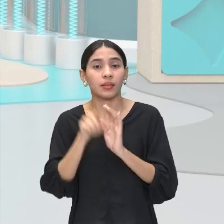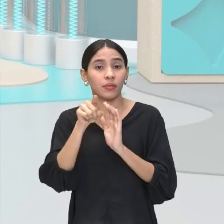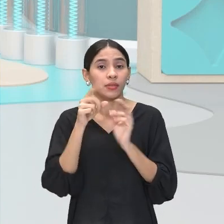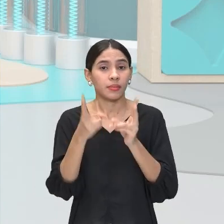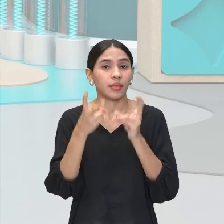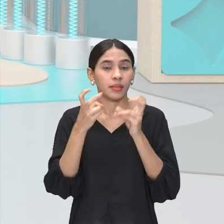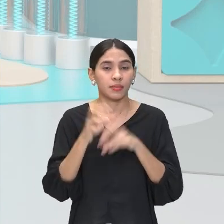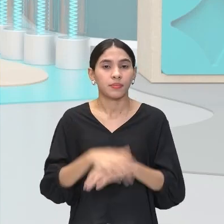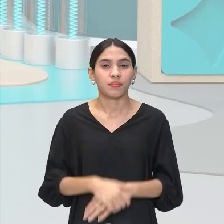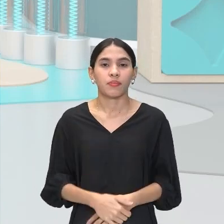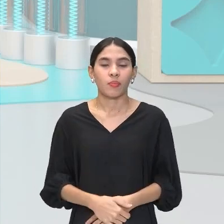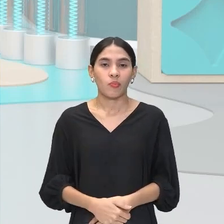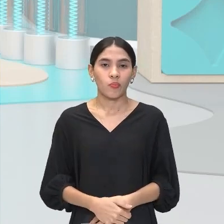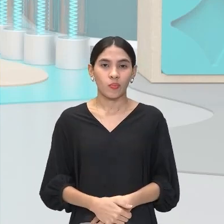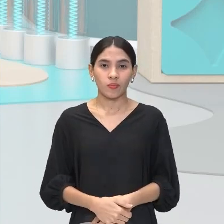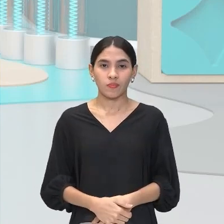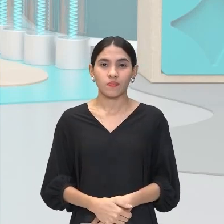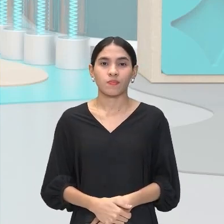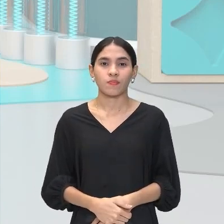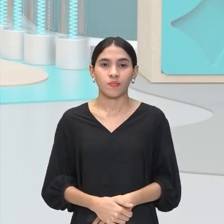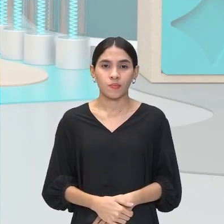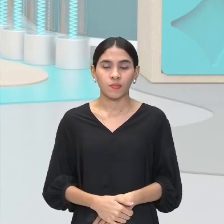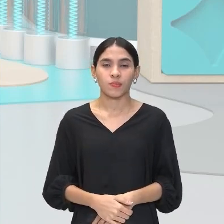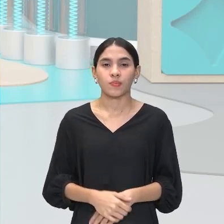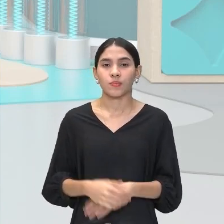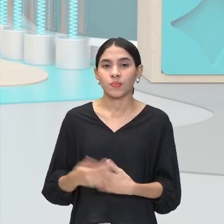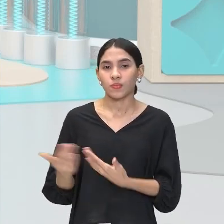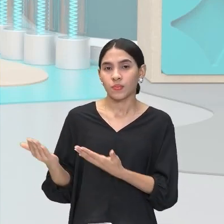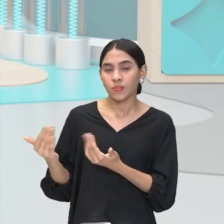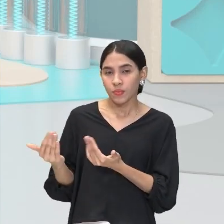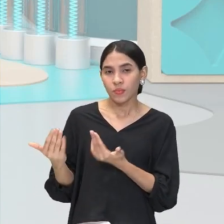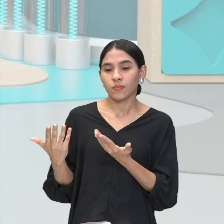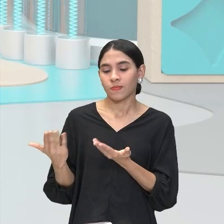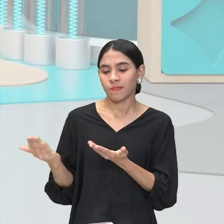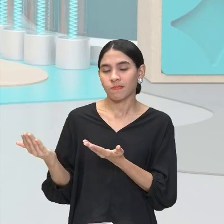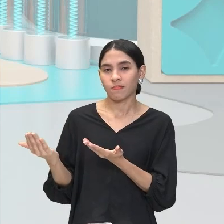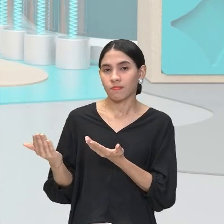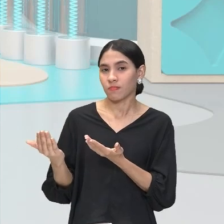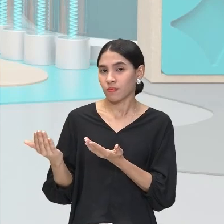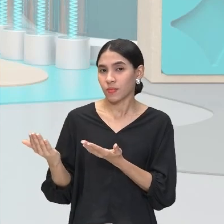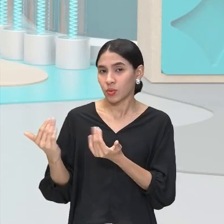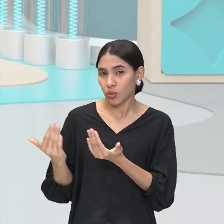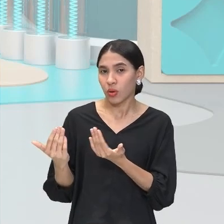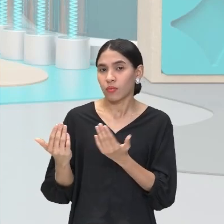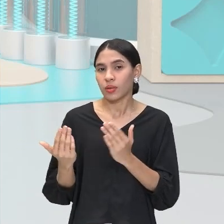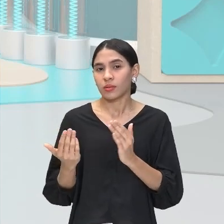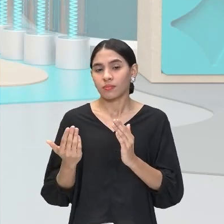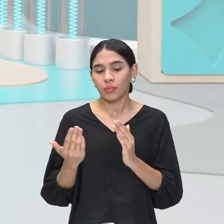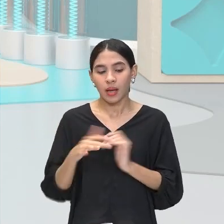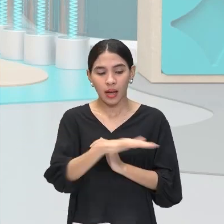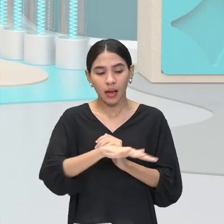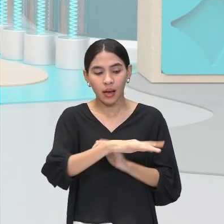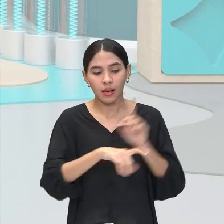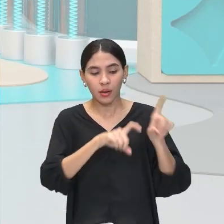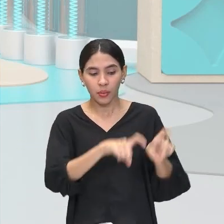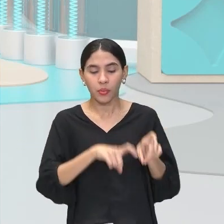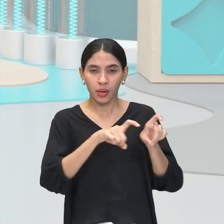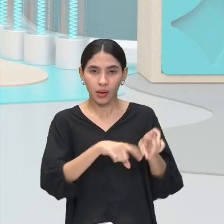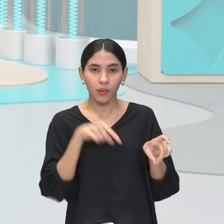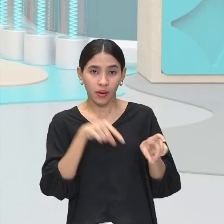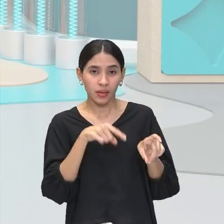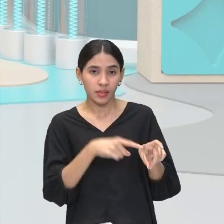que, enquanto que os adolescentes, vamos dizer assim, os jovens dos meios rurais eram